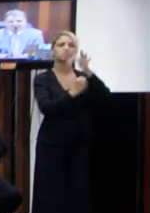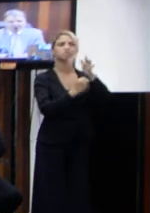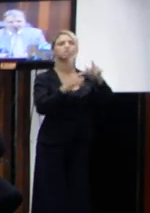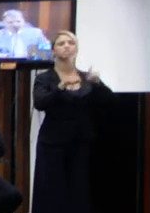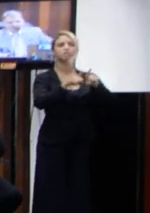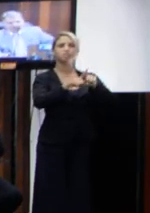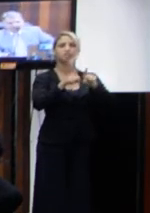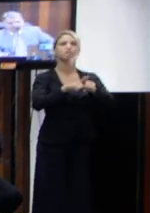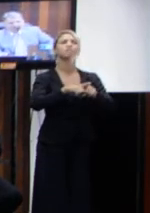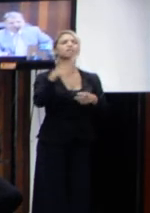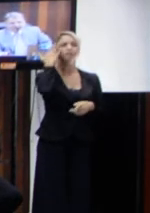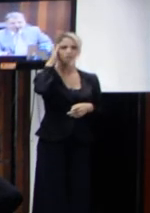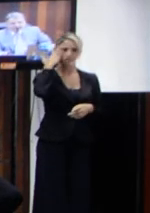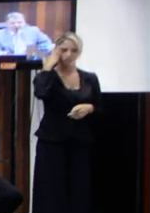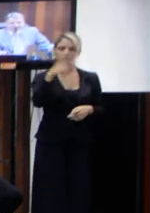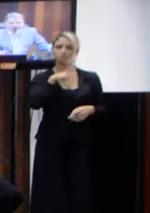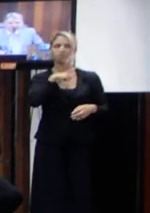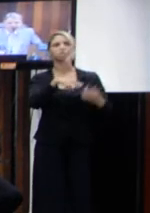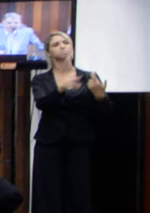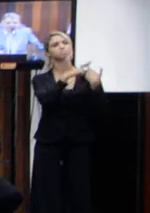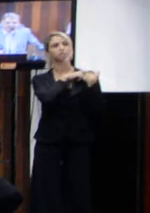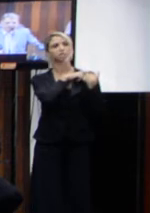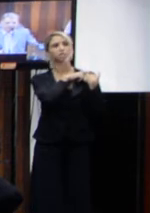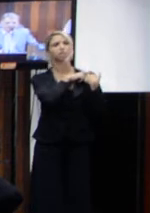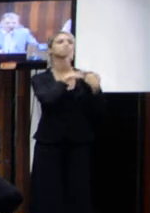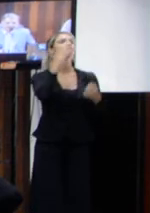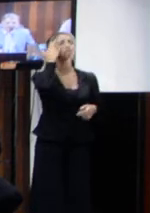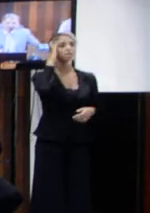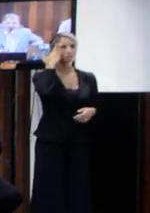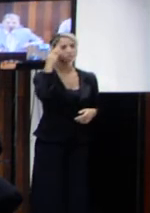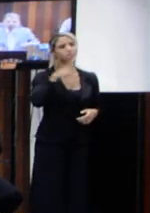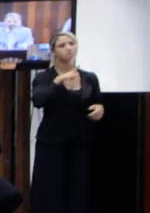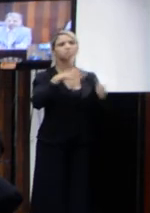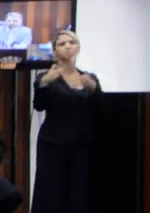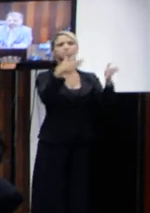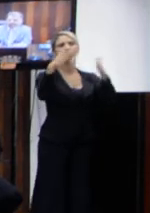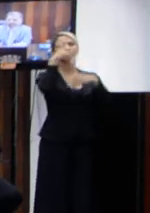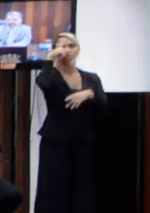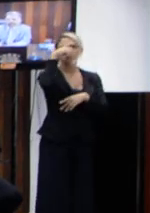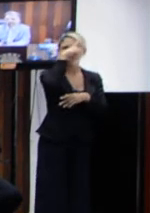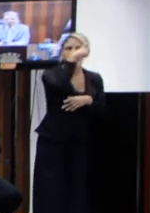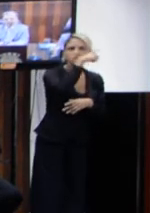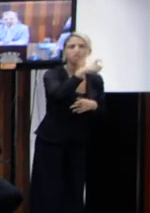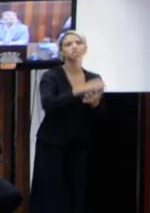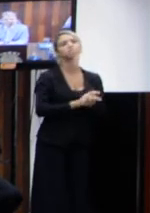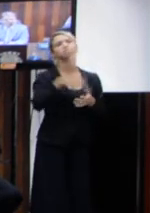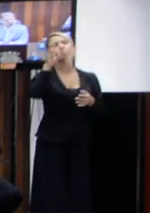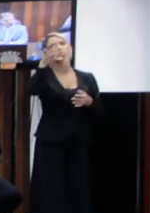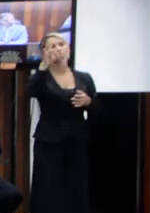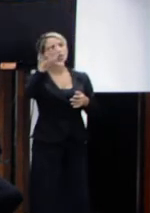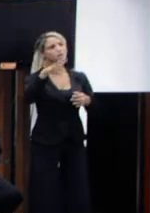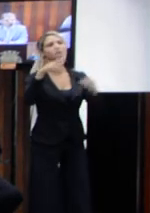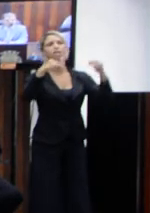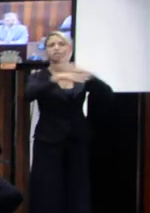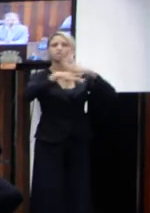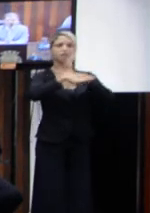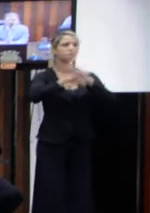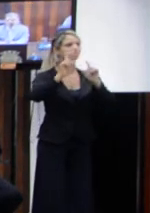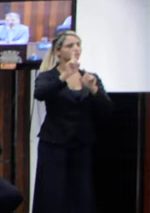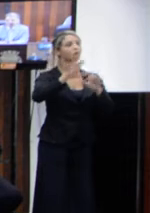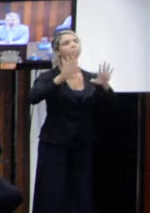Sei da responsabilidade, sei do momento que a gente vive, não só na nossa cidade, como no nosso